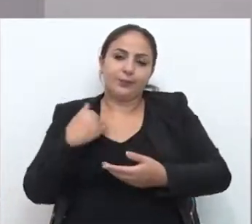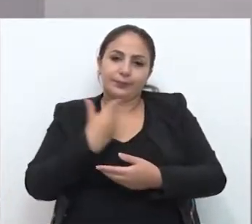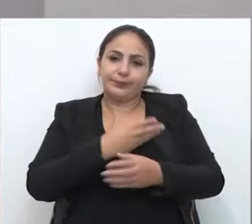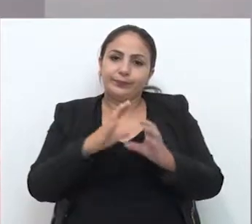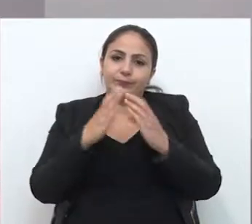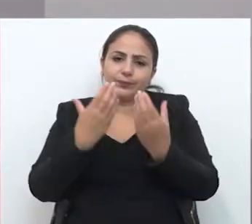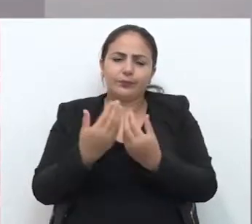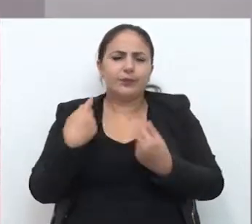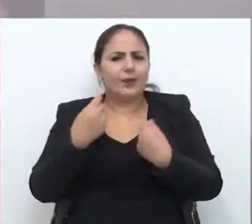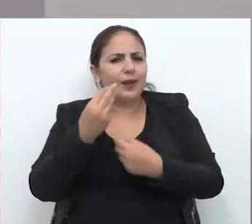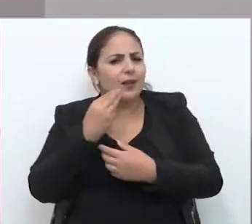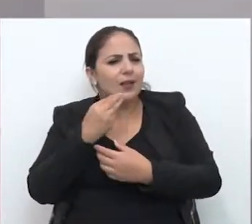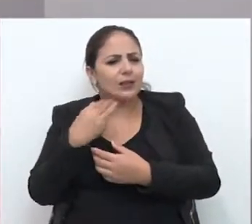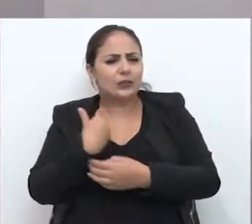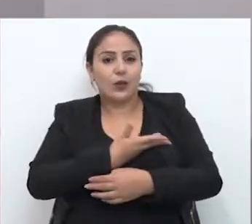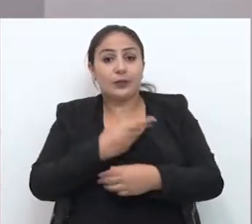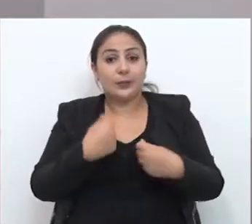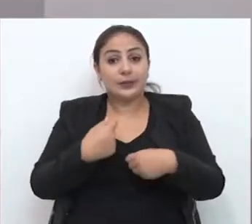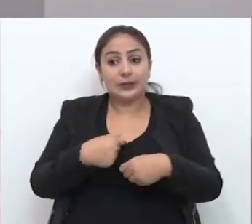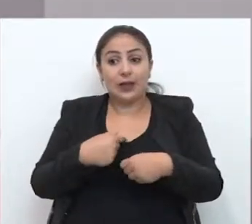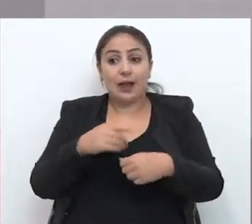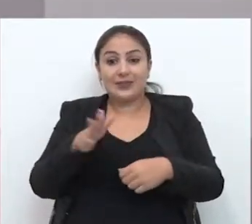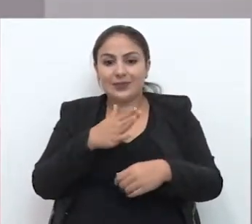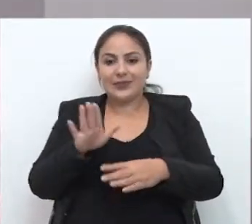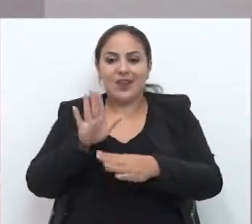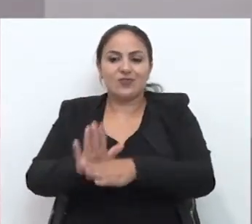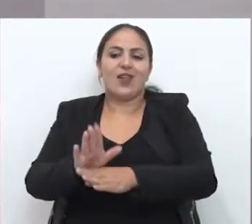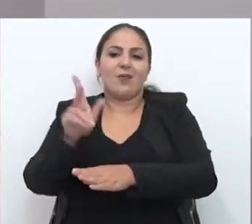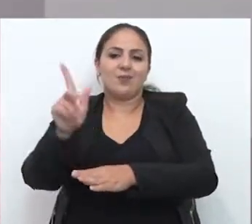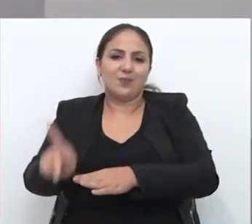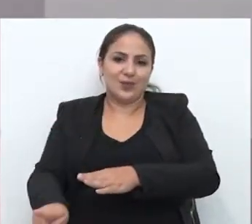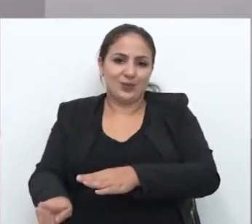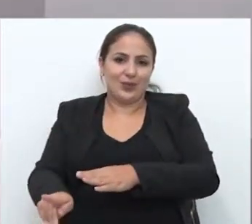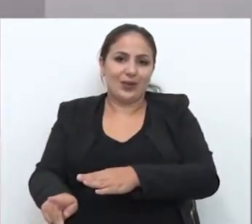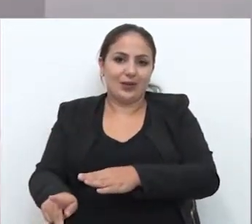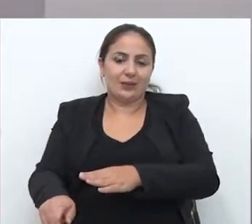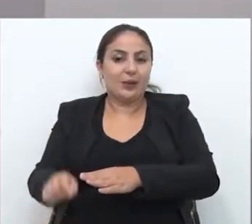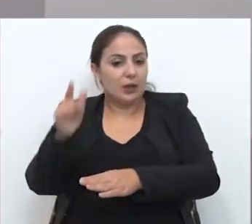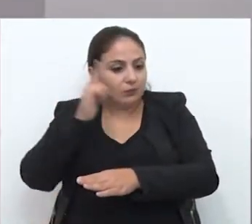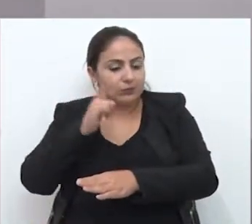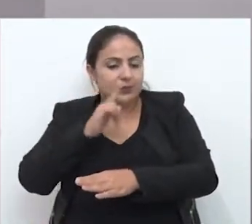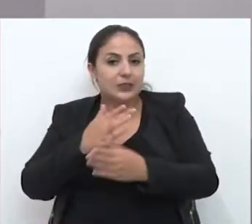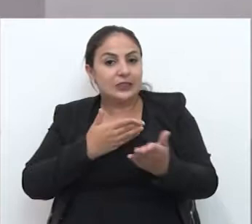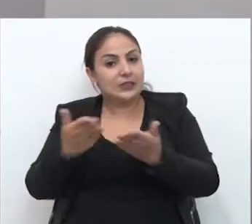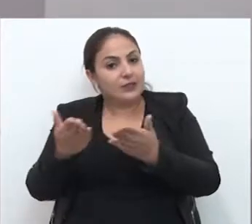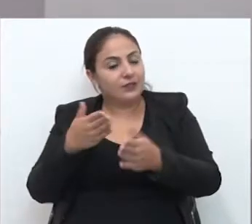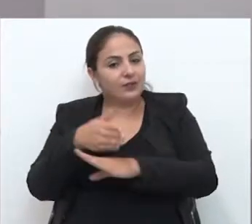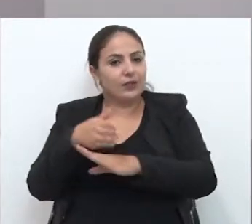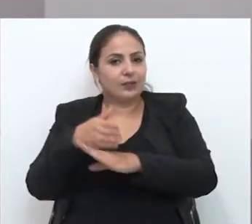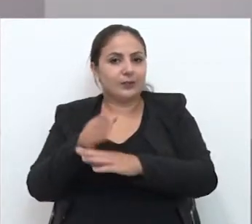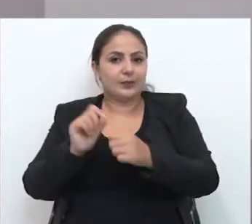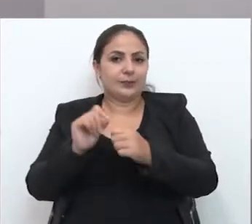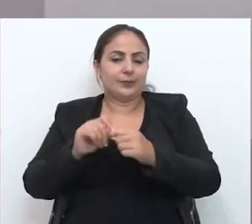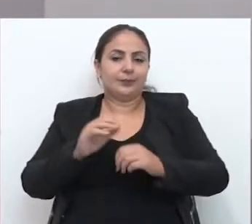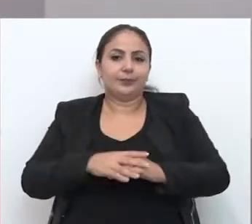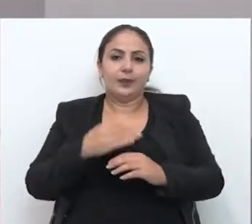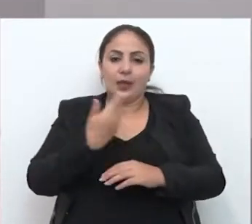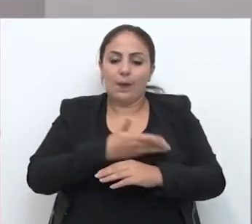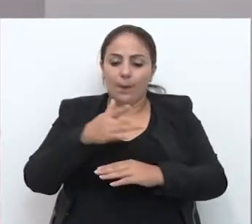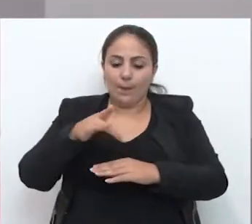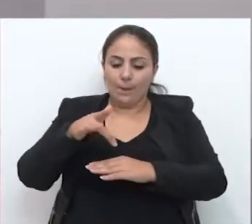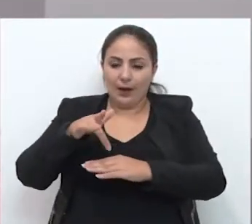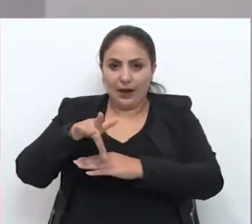comunidade. Mas é claro que a gente tem que beneficiar as pessoas para fazer esse ato cada vez mais, entendeu? Então,